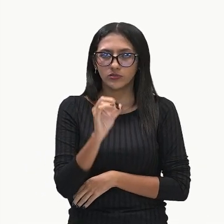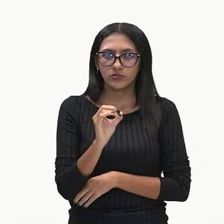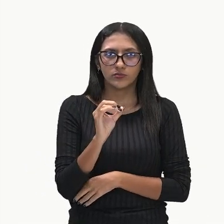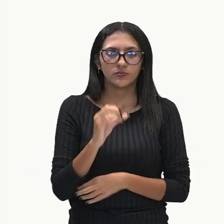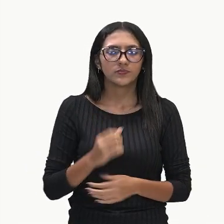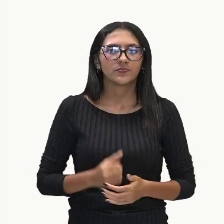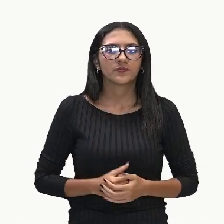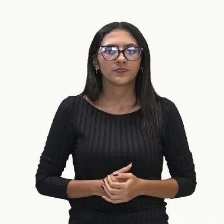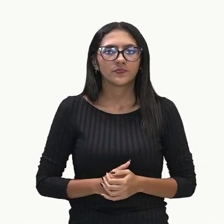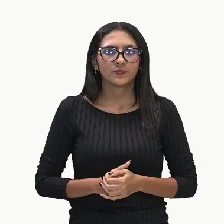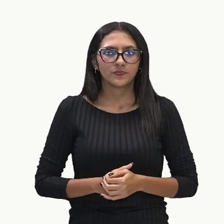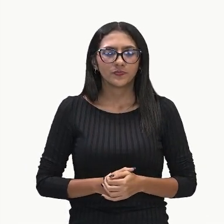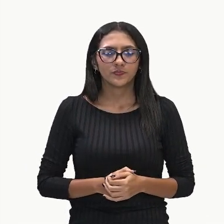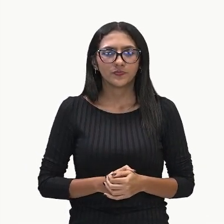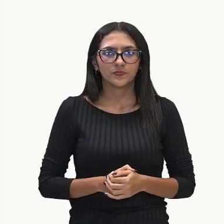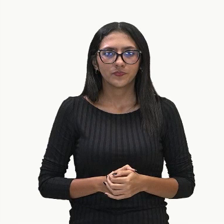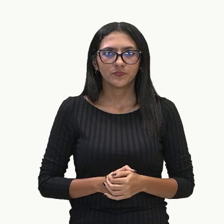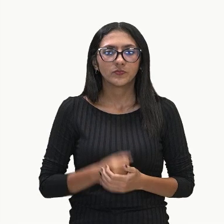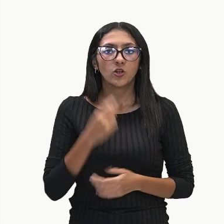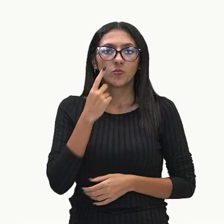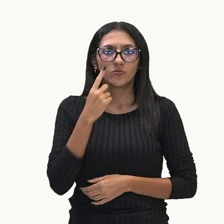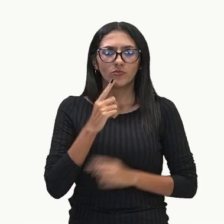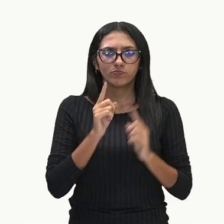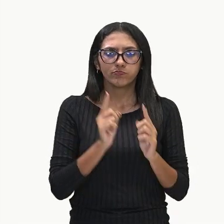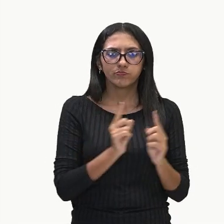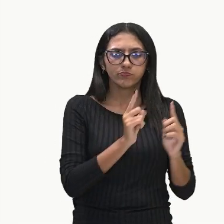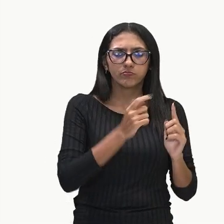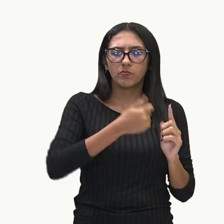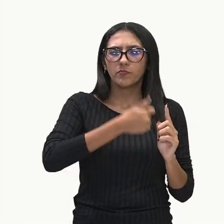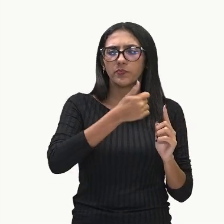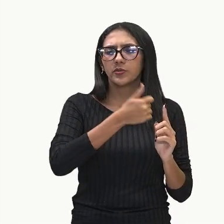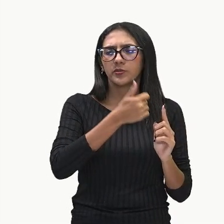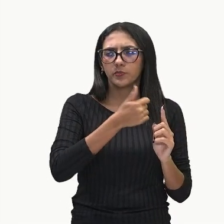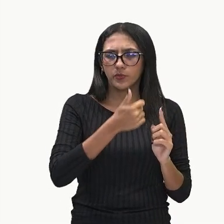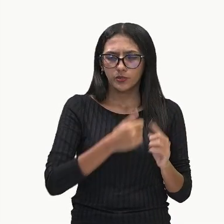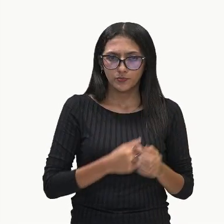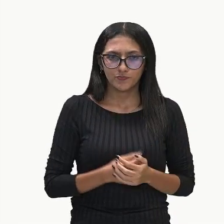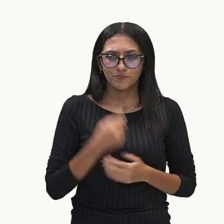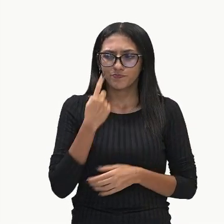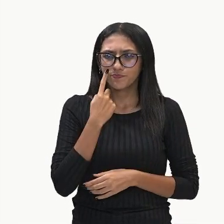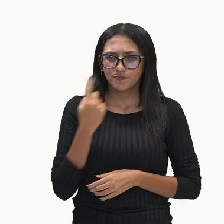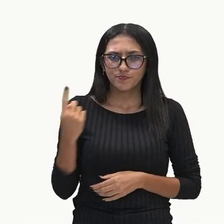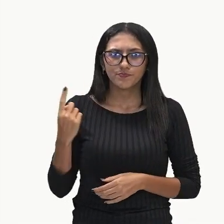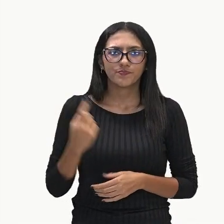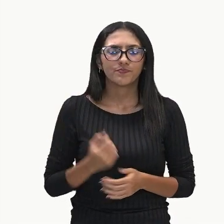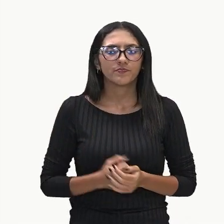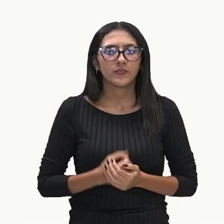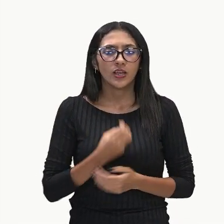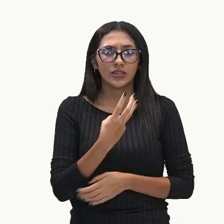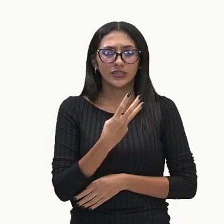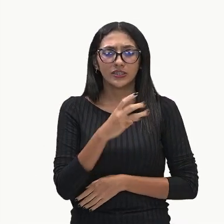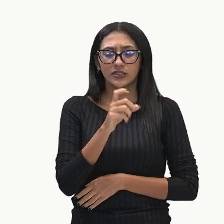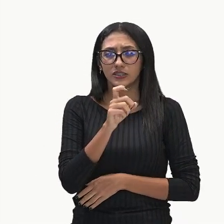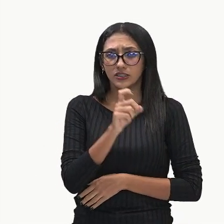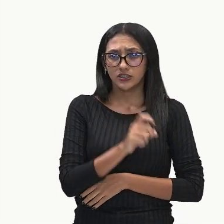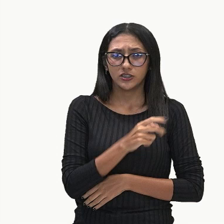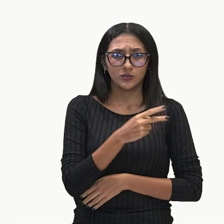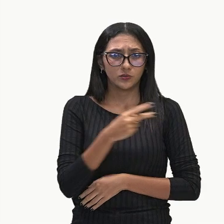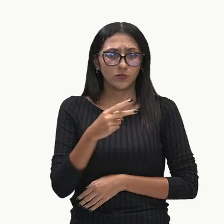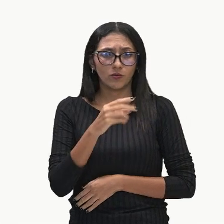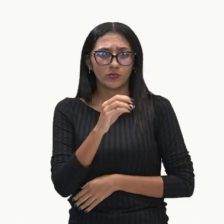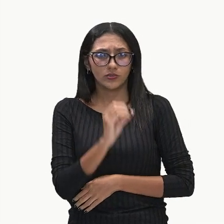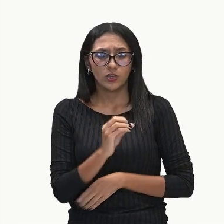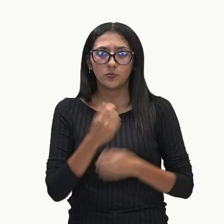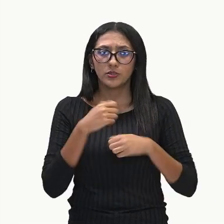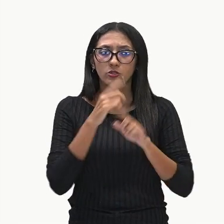Então, pegando aqui a primeira hipótese, para 3x igual a zero, temos que achar o valor de quem?